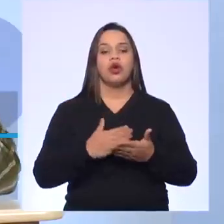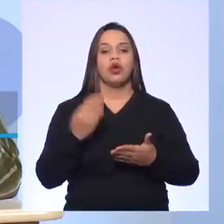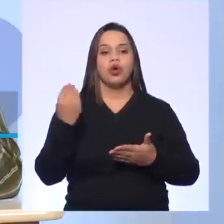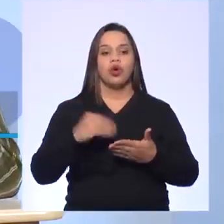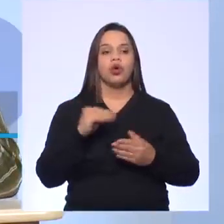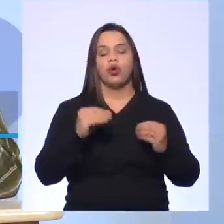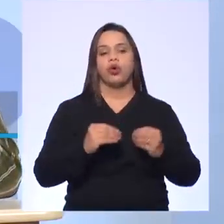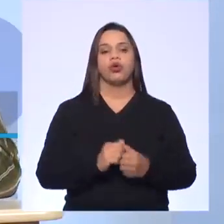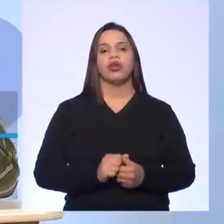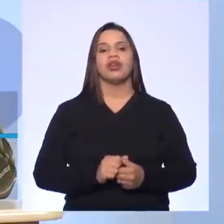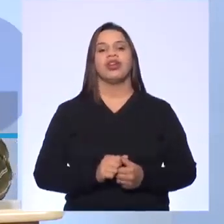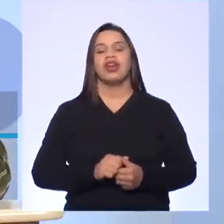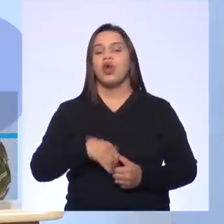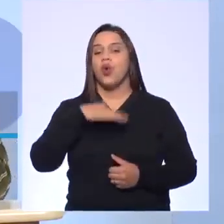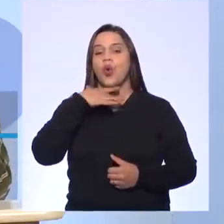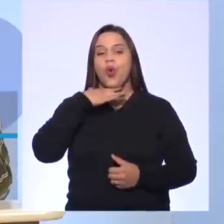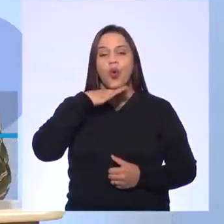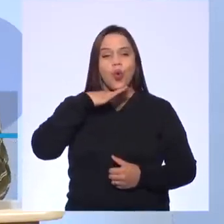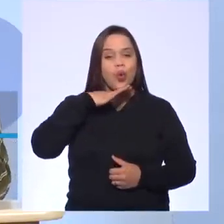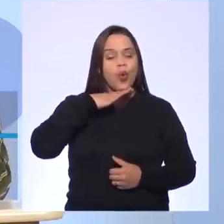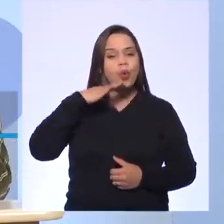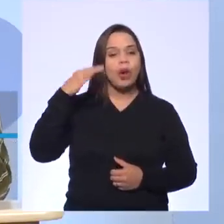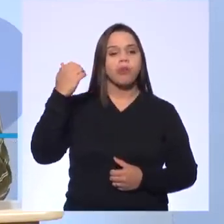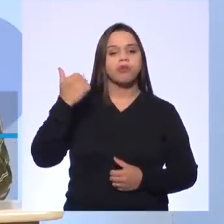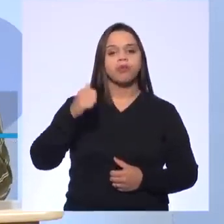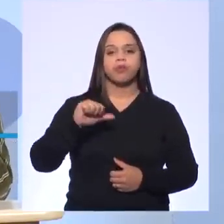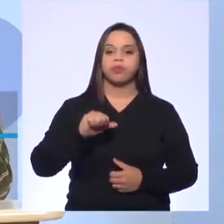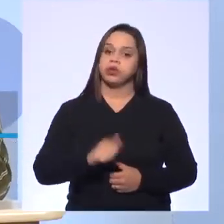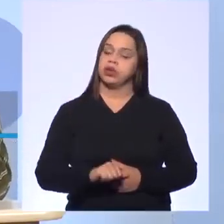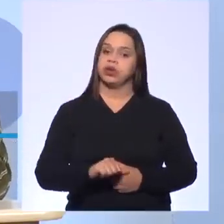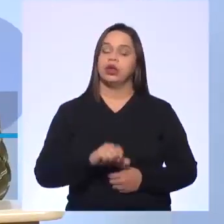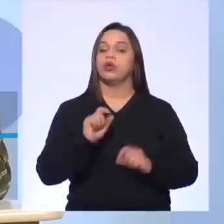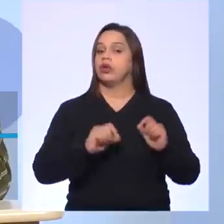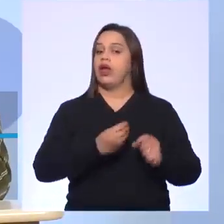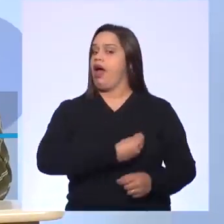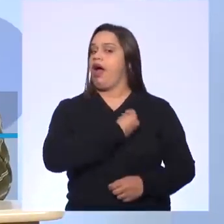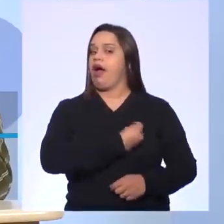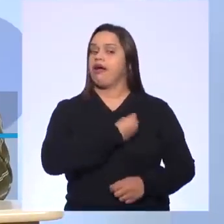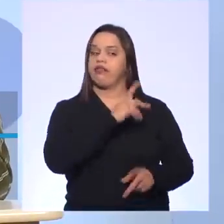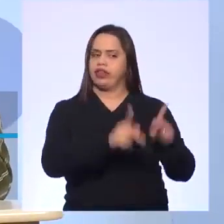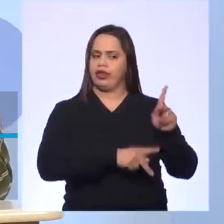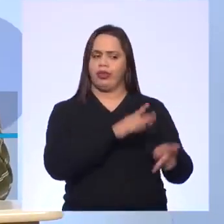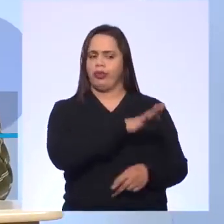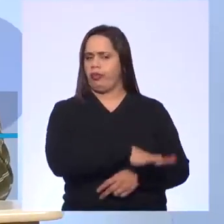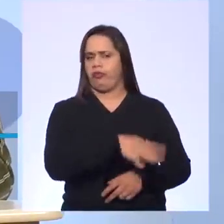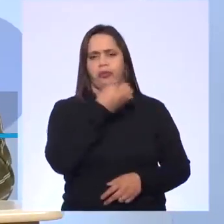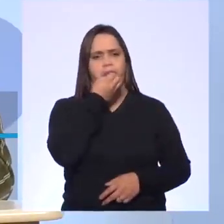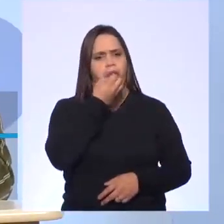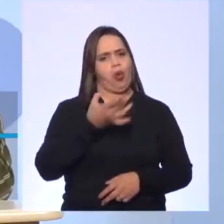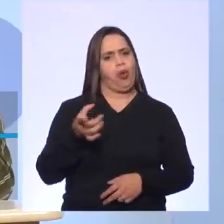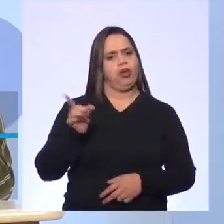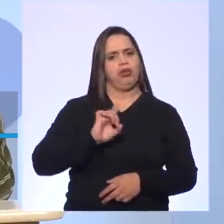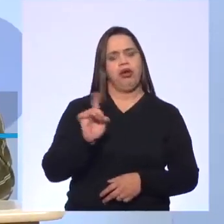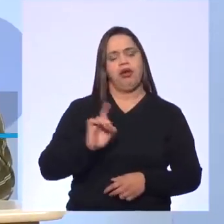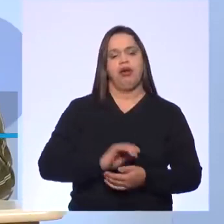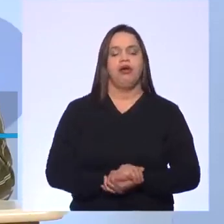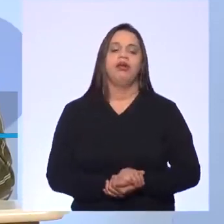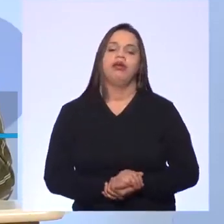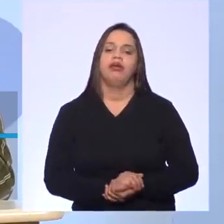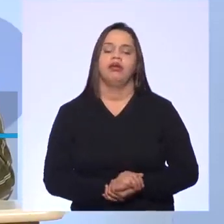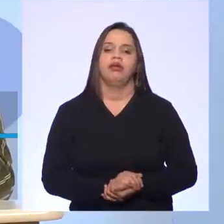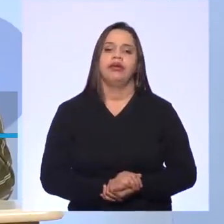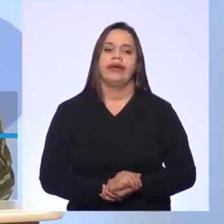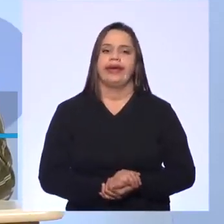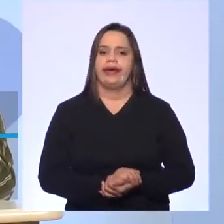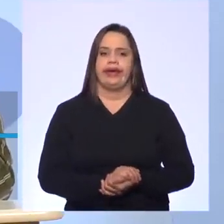para nós. Então, a maioria está dizendo que a vida dos cidadãos não ficou tão boa, Certo. debaixo